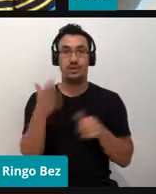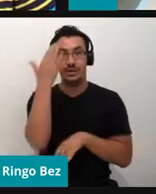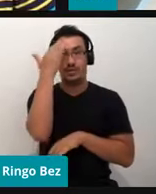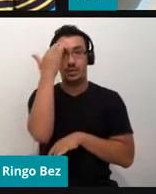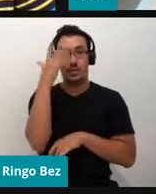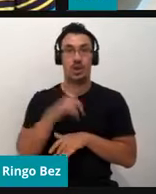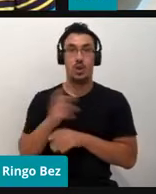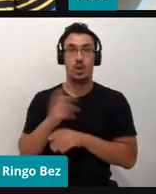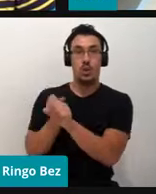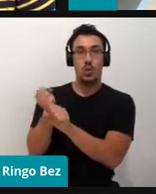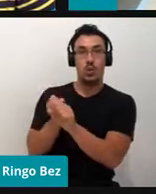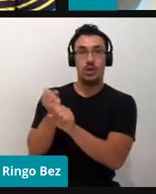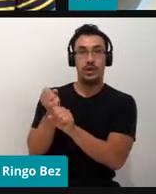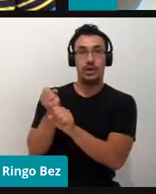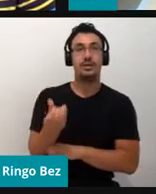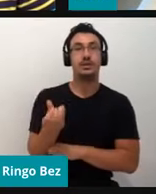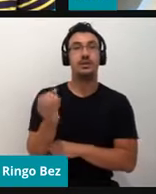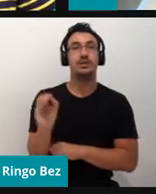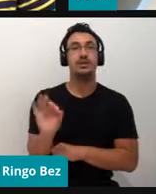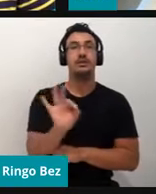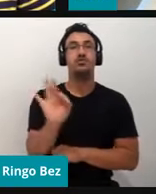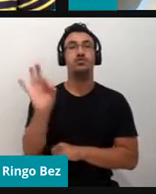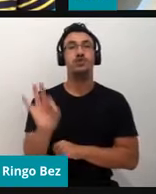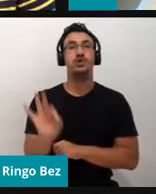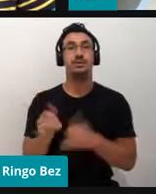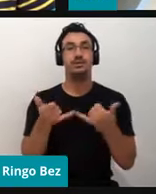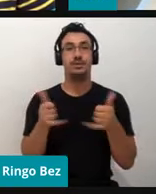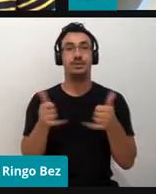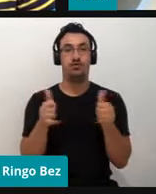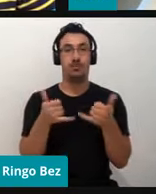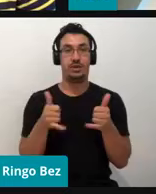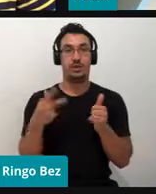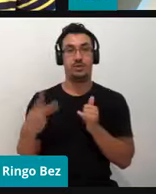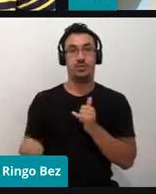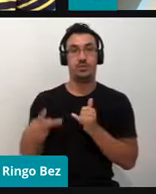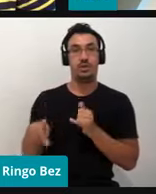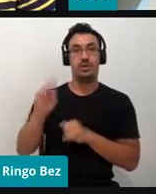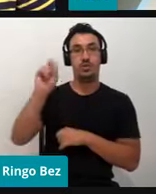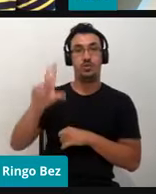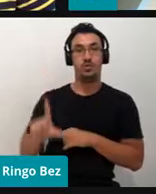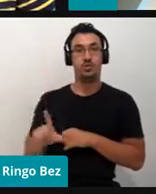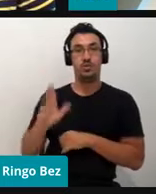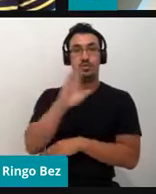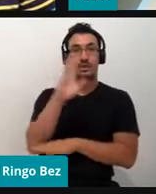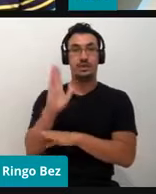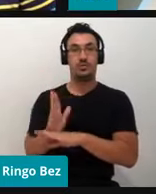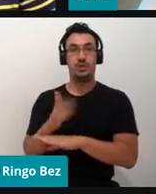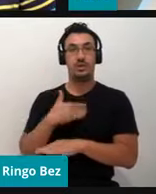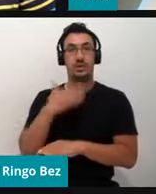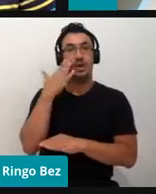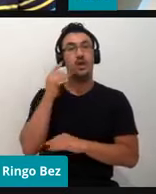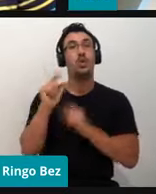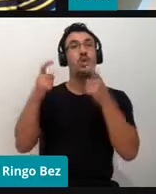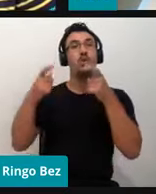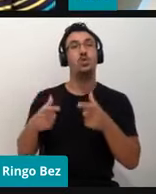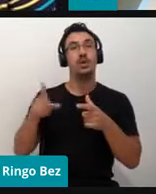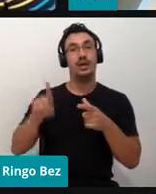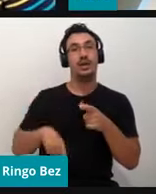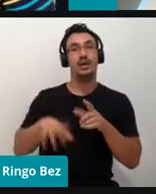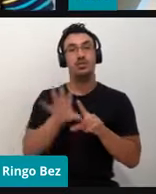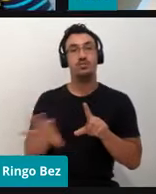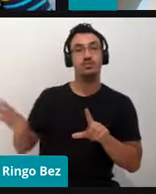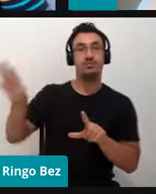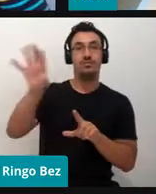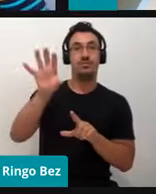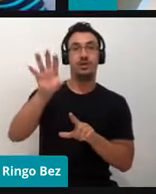último ano, 60% da energia elétrica da região sul do Brasil foi produzida na região sudeste,